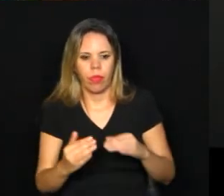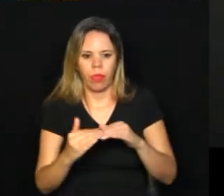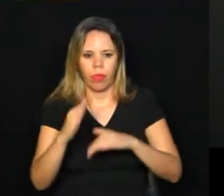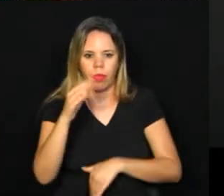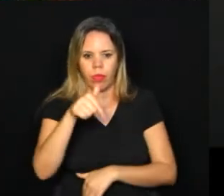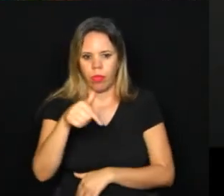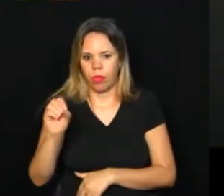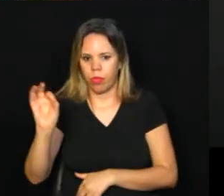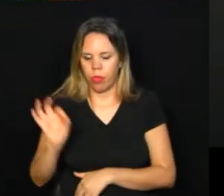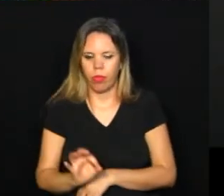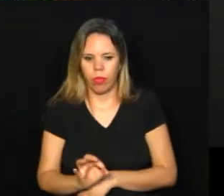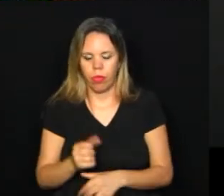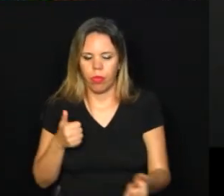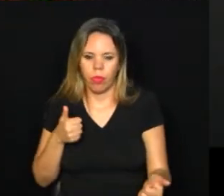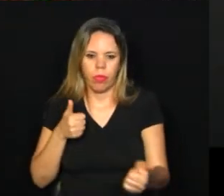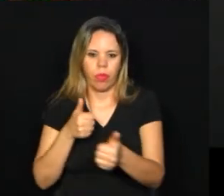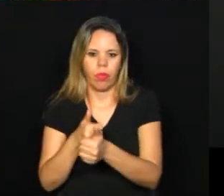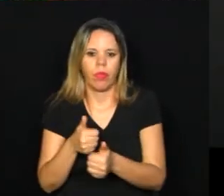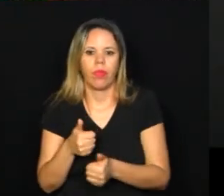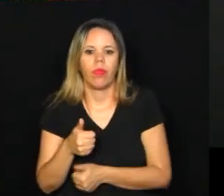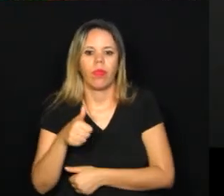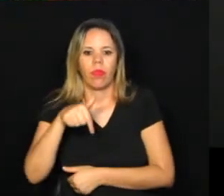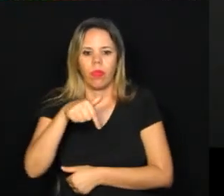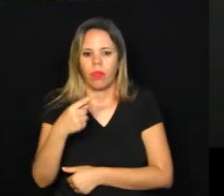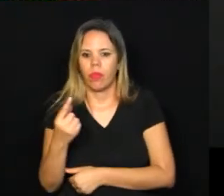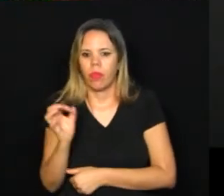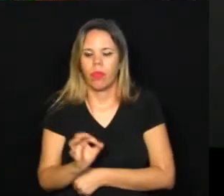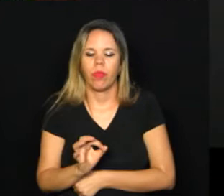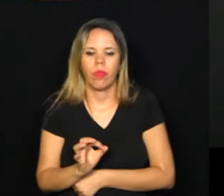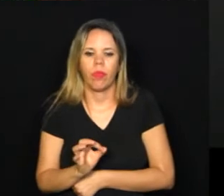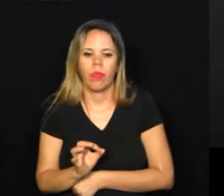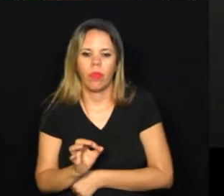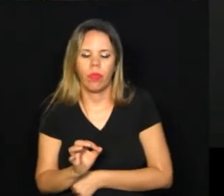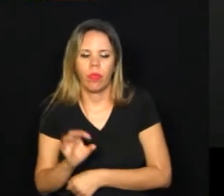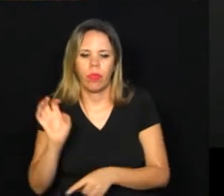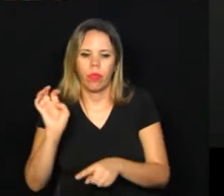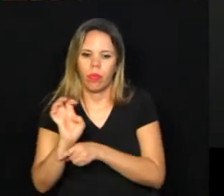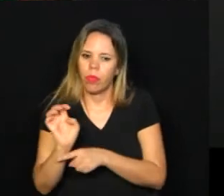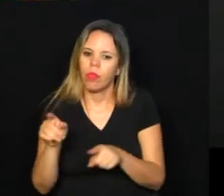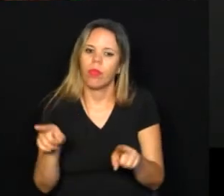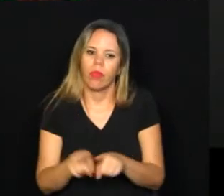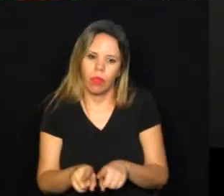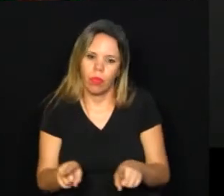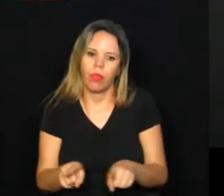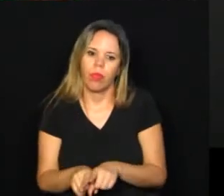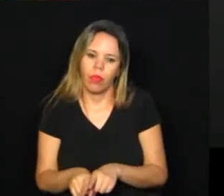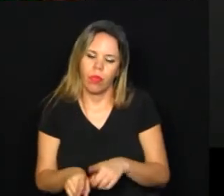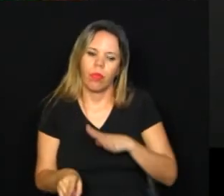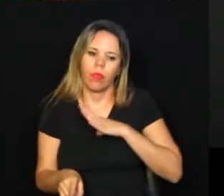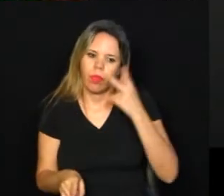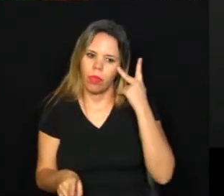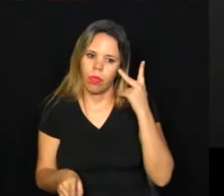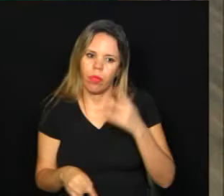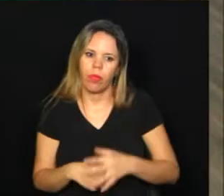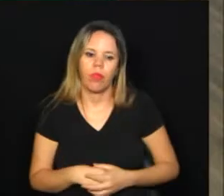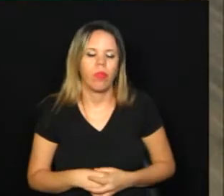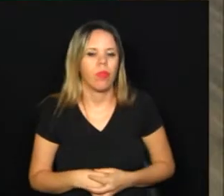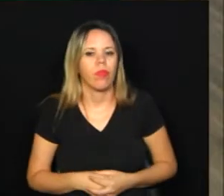a 70%, próximos a 71%, tanto no estado quanto na Grande São Paulo.